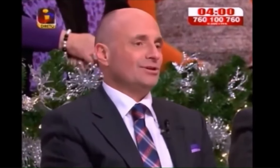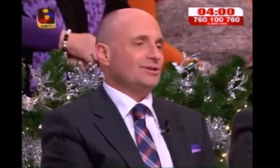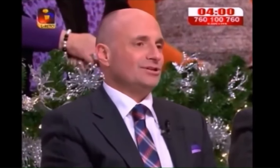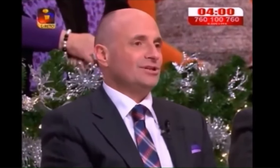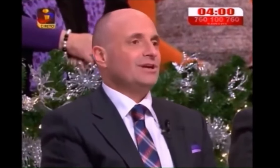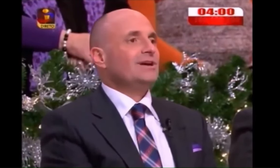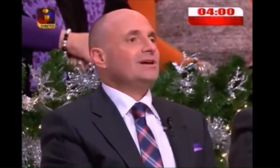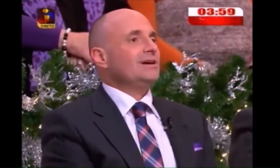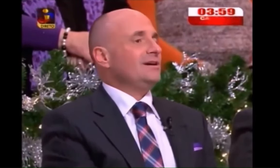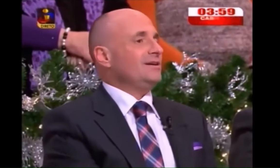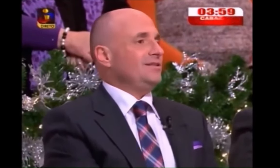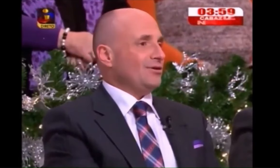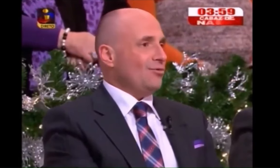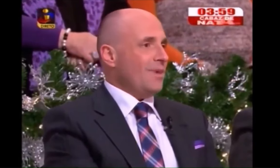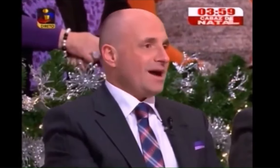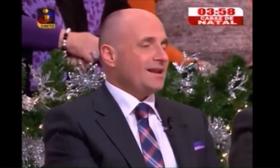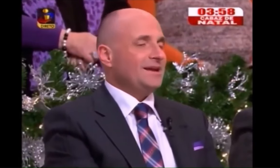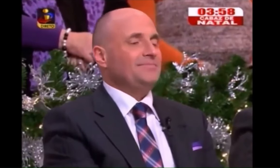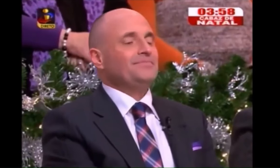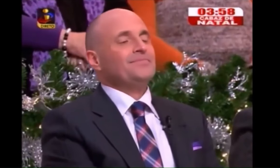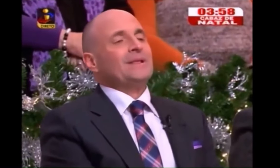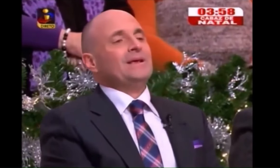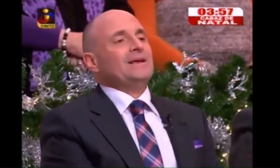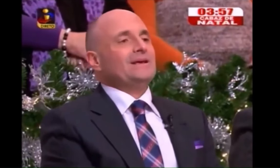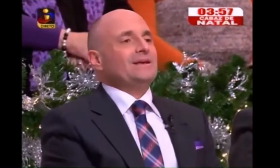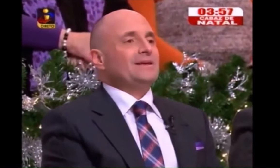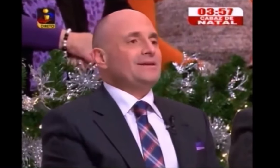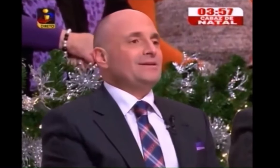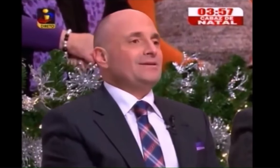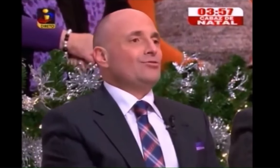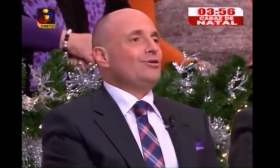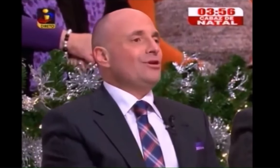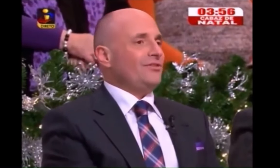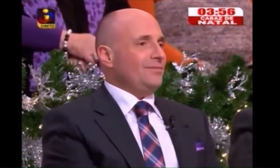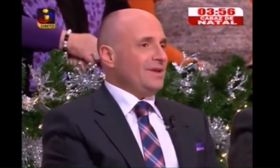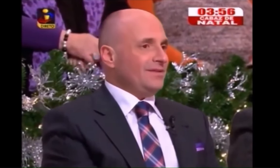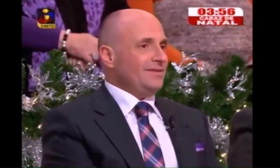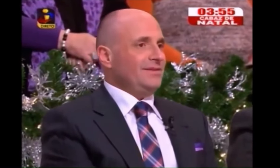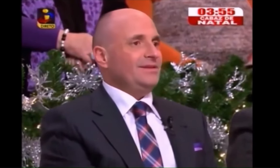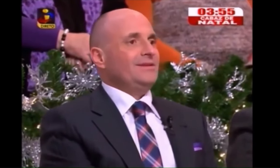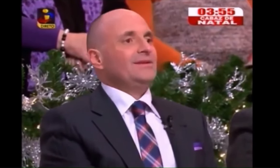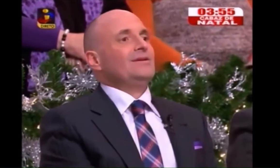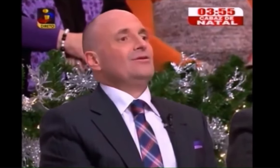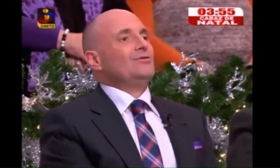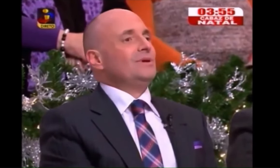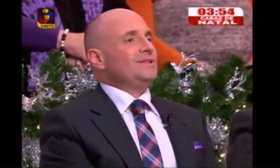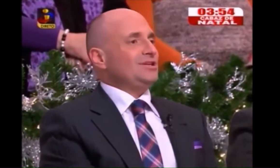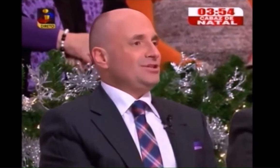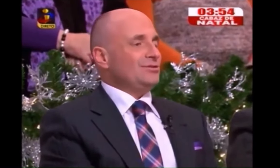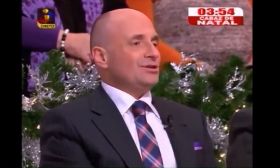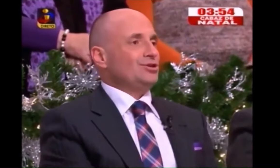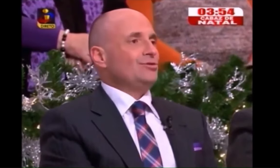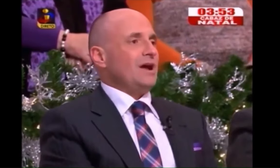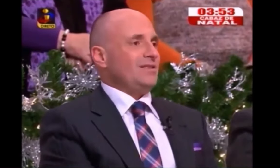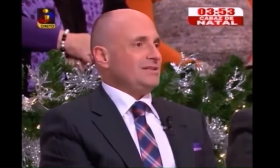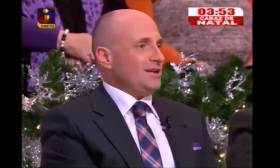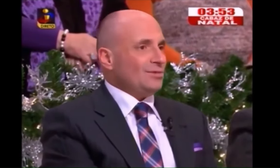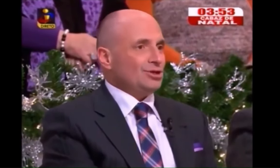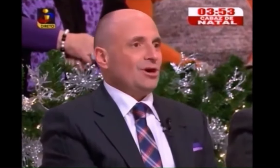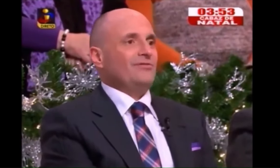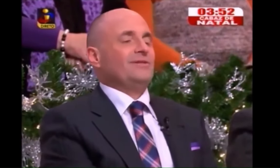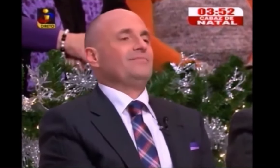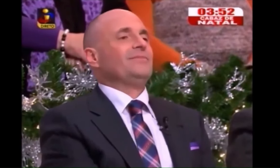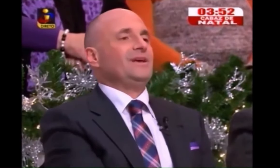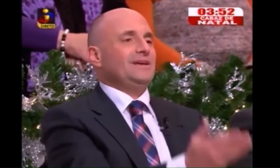código O código penal é alterado pela TV Record devido ao Programa Cidade Alerta